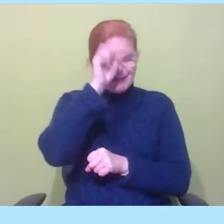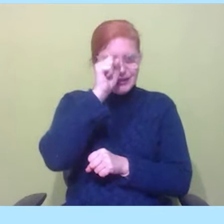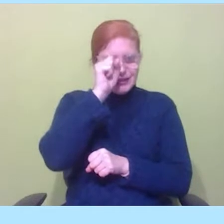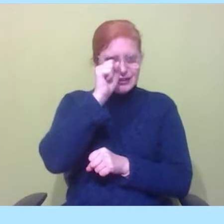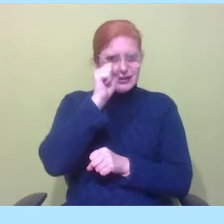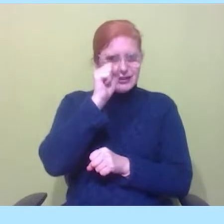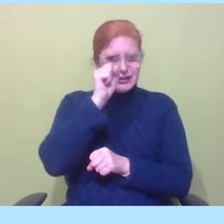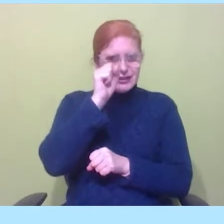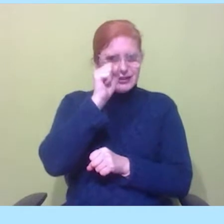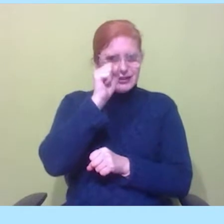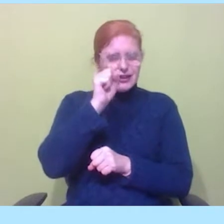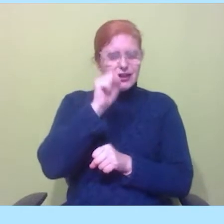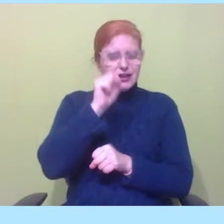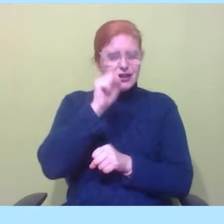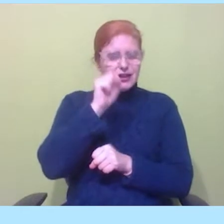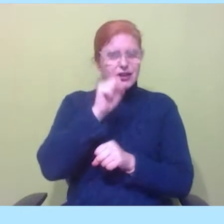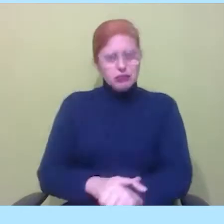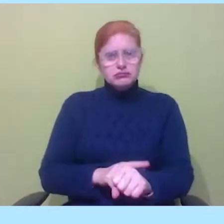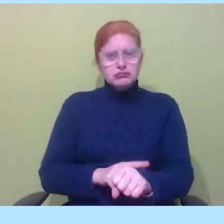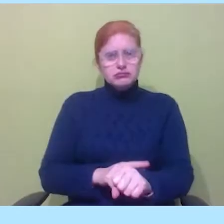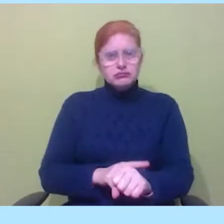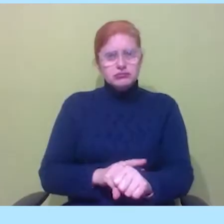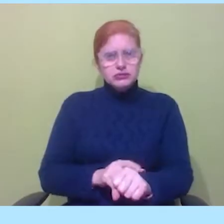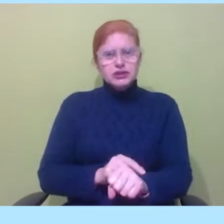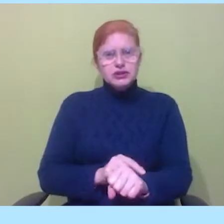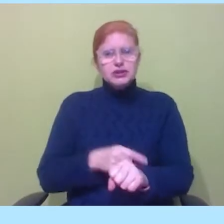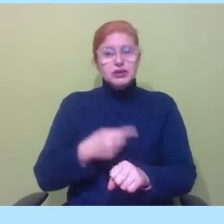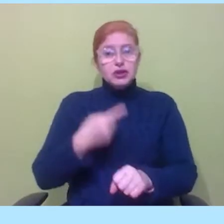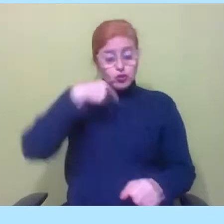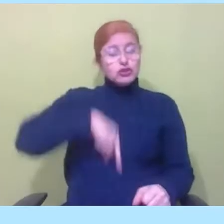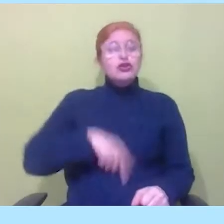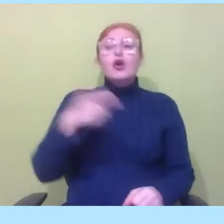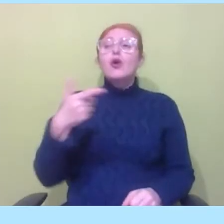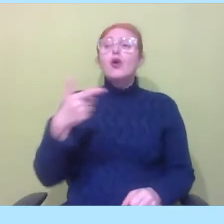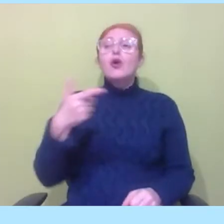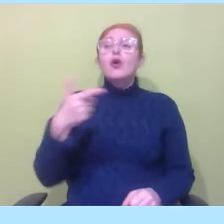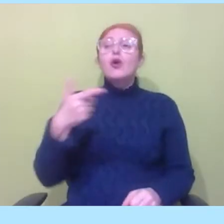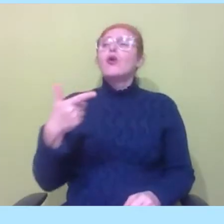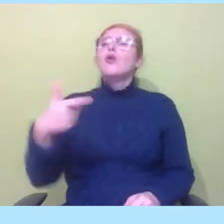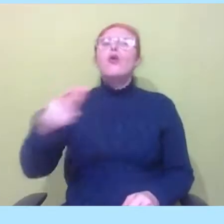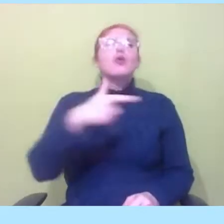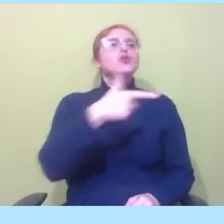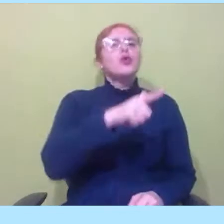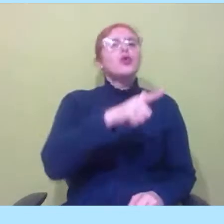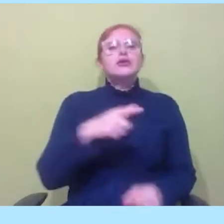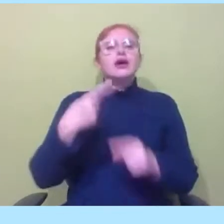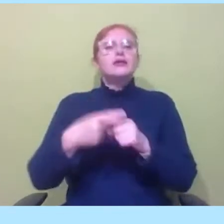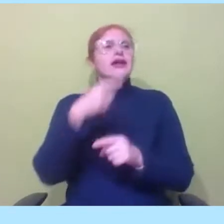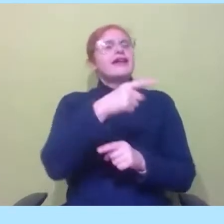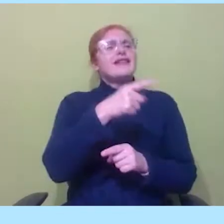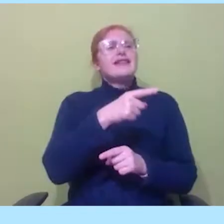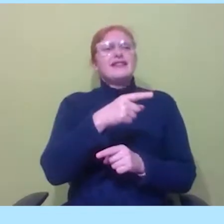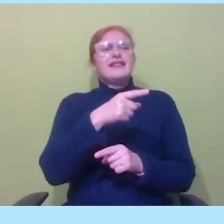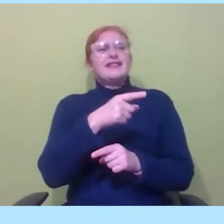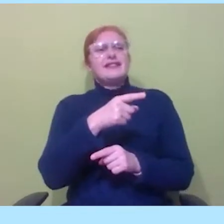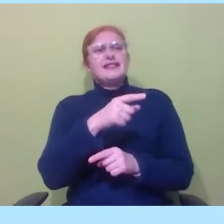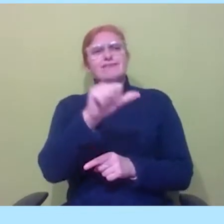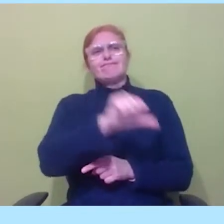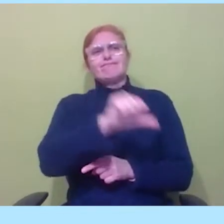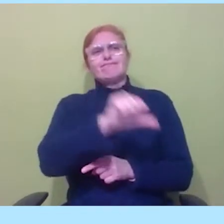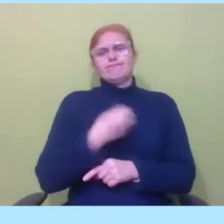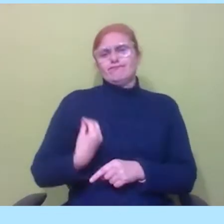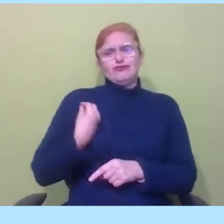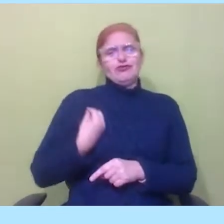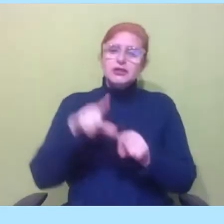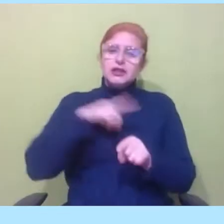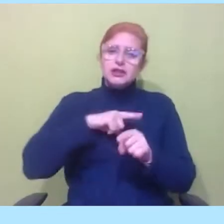o outro, de que é descuidado, de que é desamparado. Então, acho que também passa por esse processo, primeiro, de um